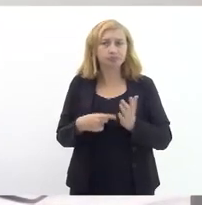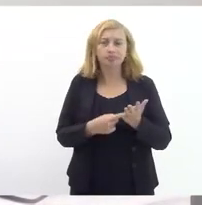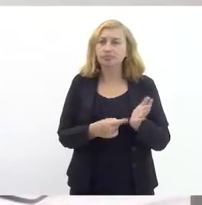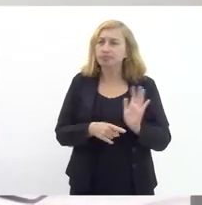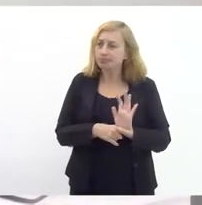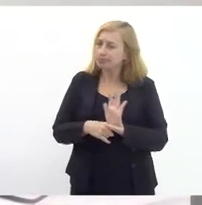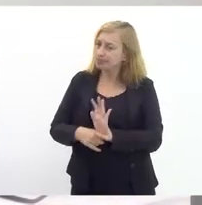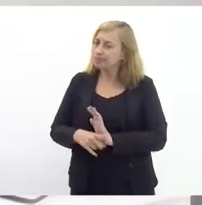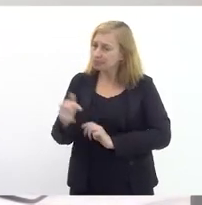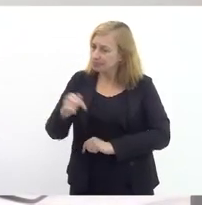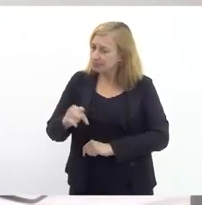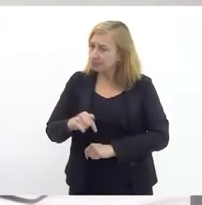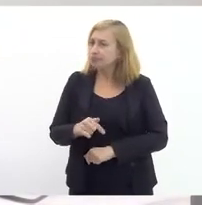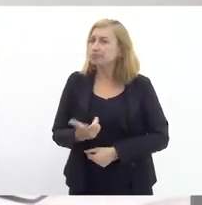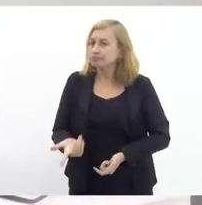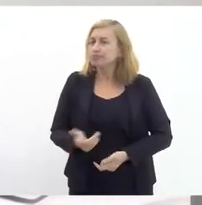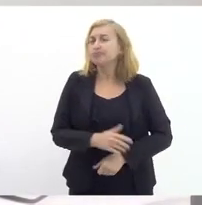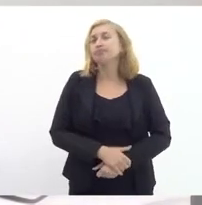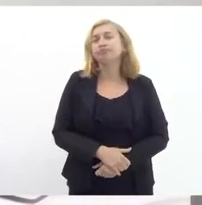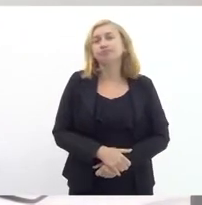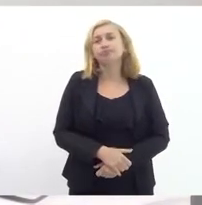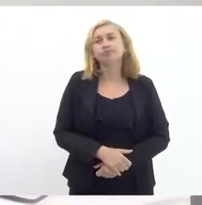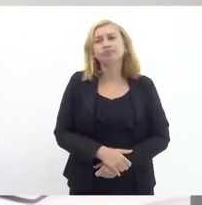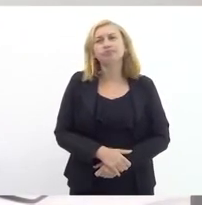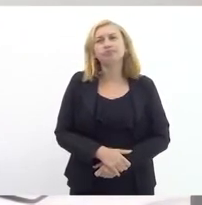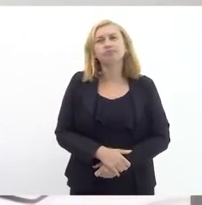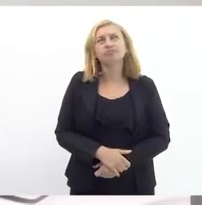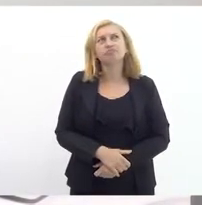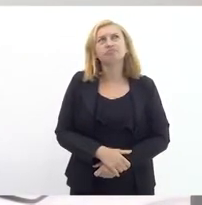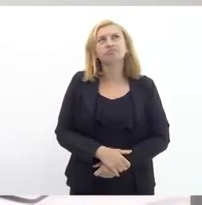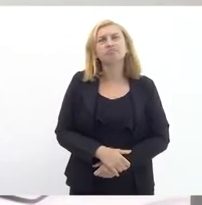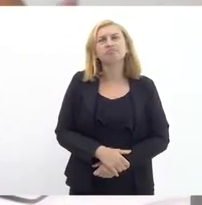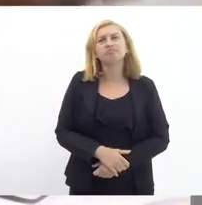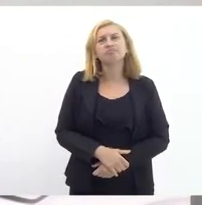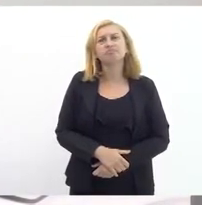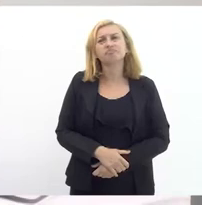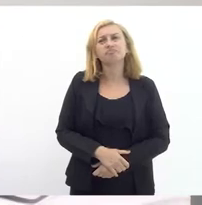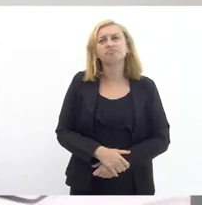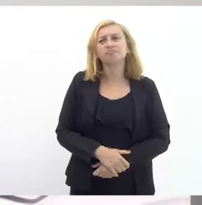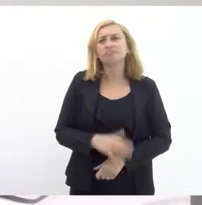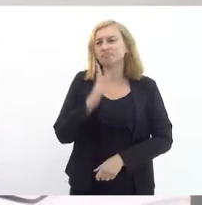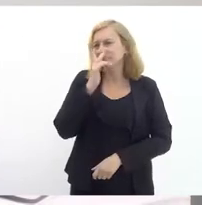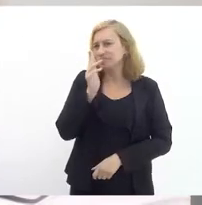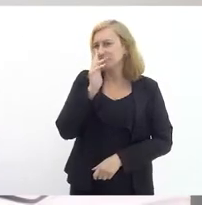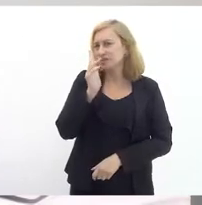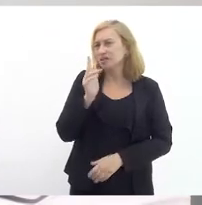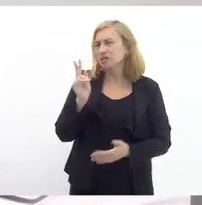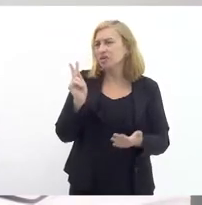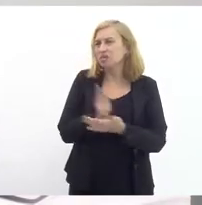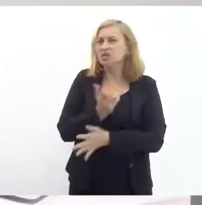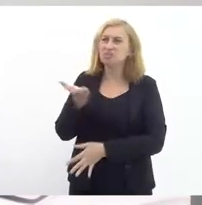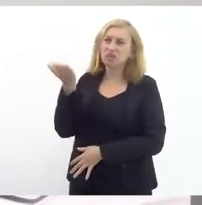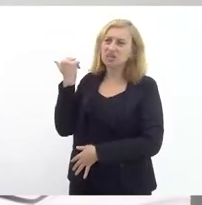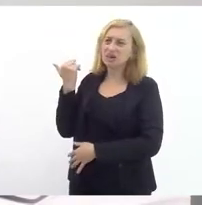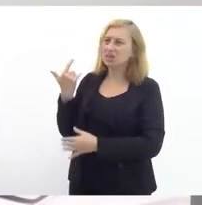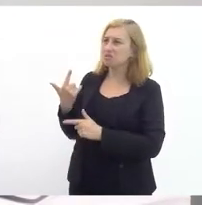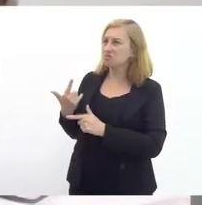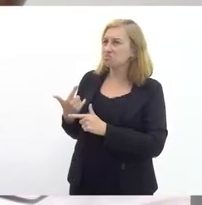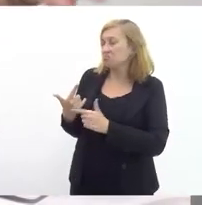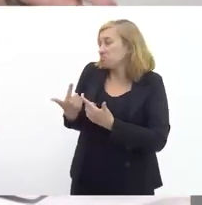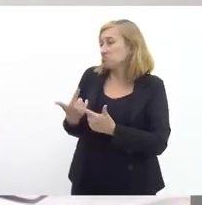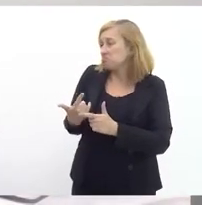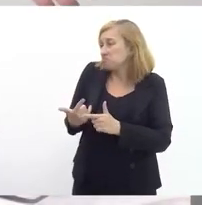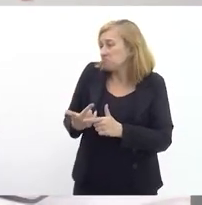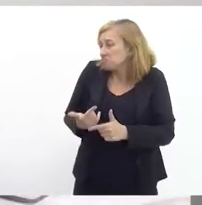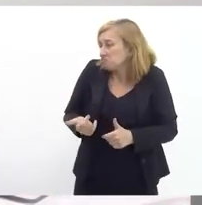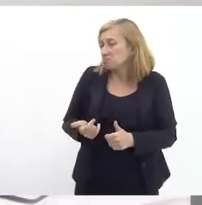tem contribuição em relação a isso. A impressão que a gente tem é a seguinte: o que foi para trás, posso fazer nada. O